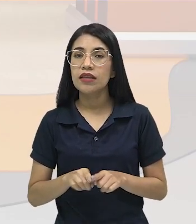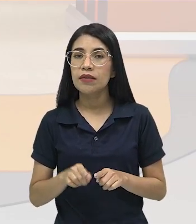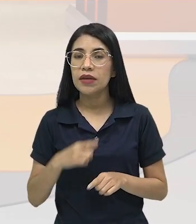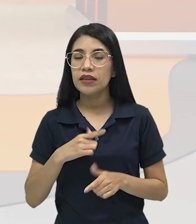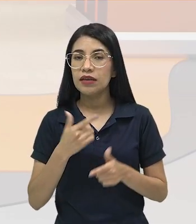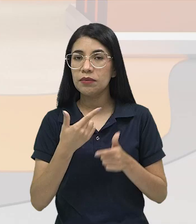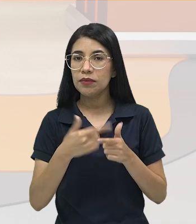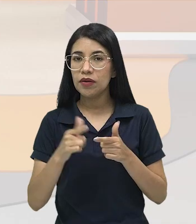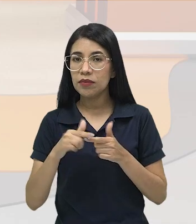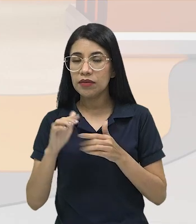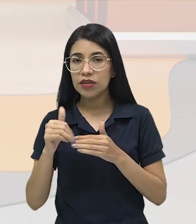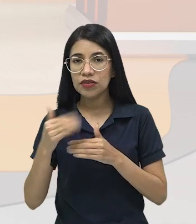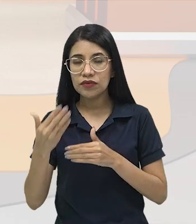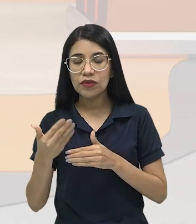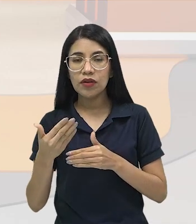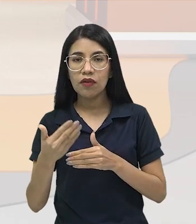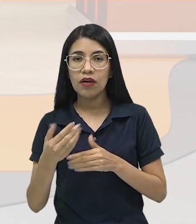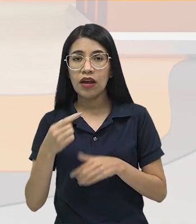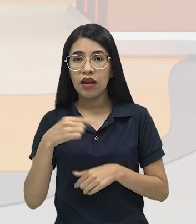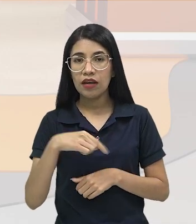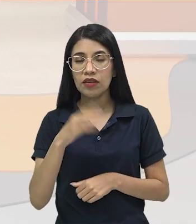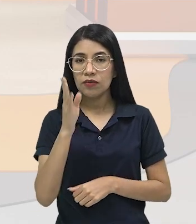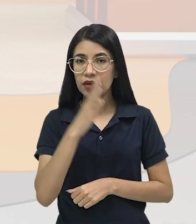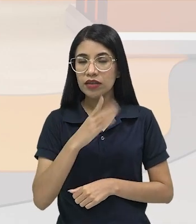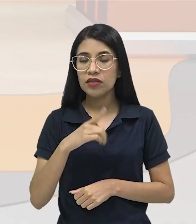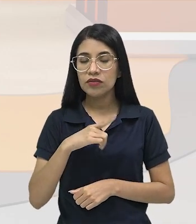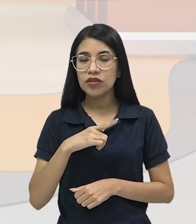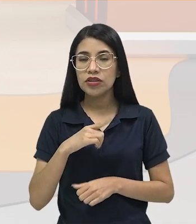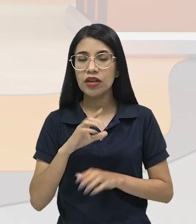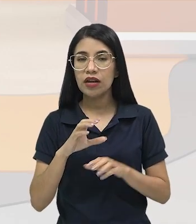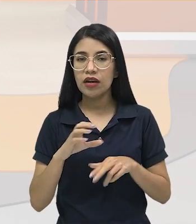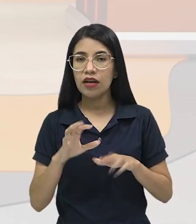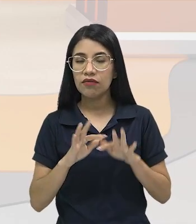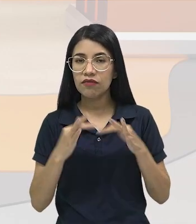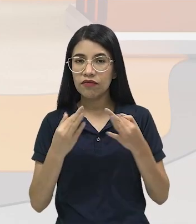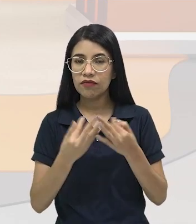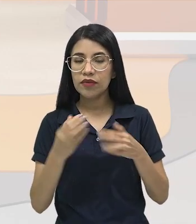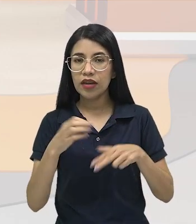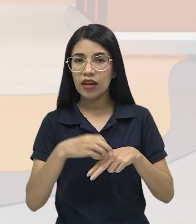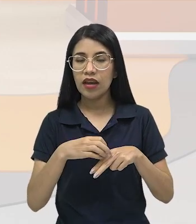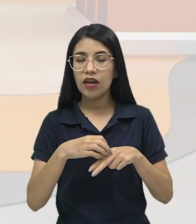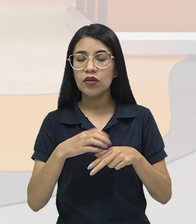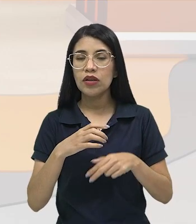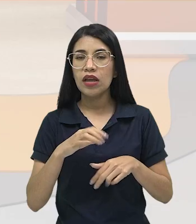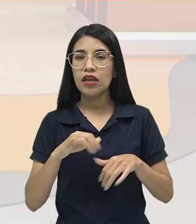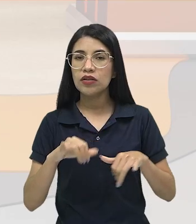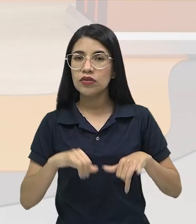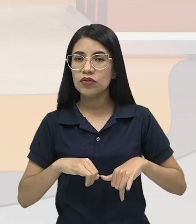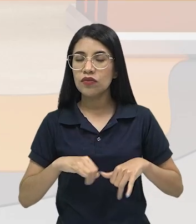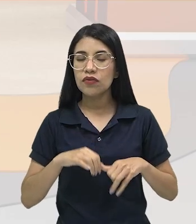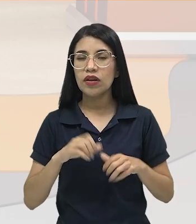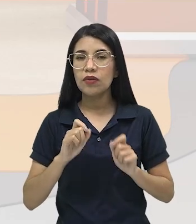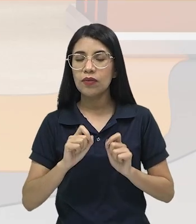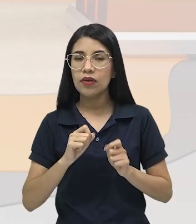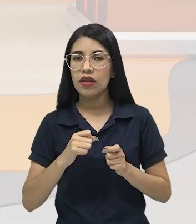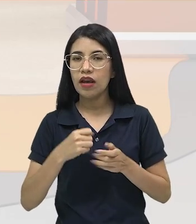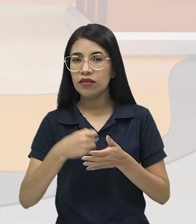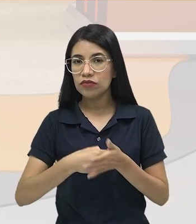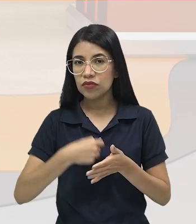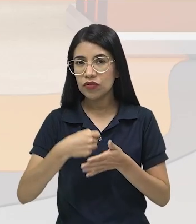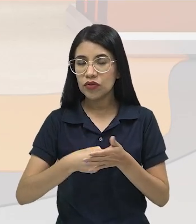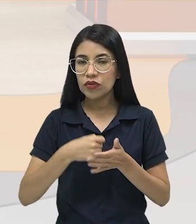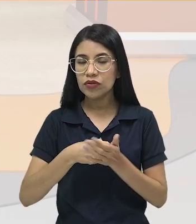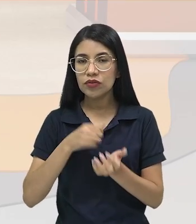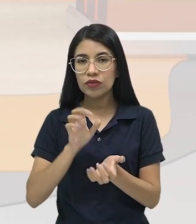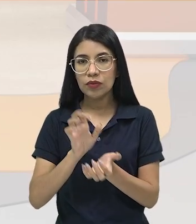problemas externos. Se aqui dentro a família real portuguesa enfrentava a resistência dos pernambucanos, não só dos pernambucanos, como